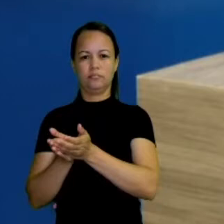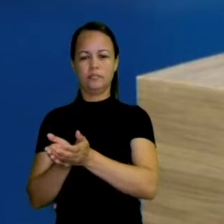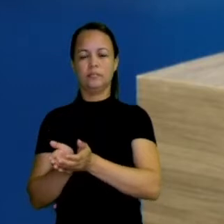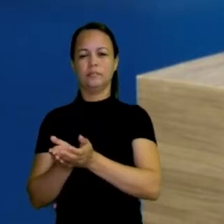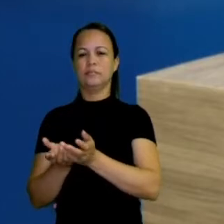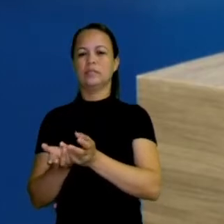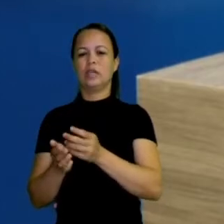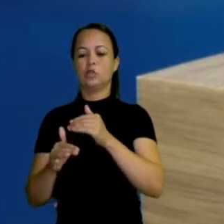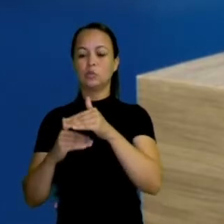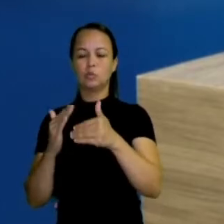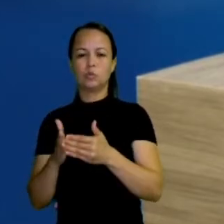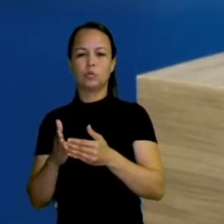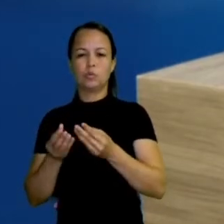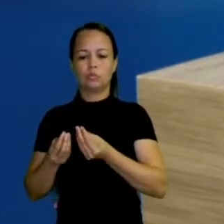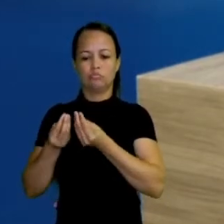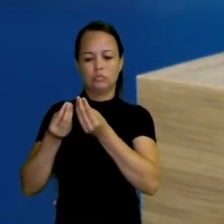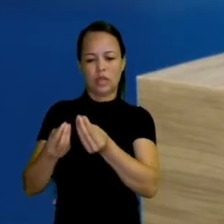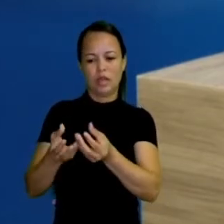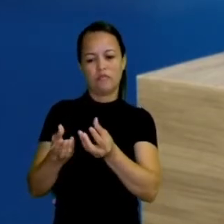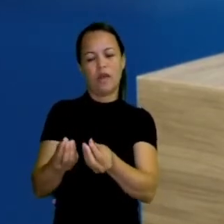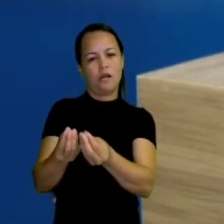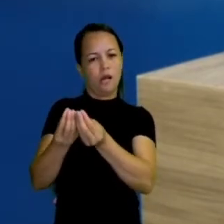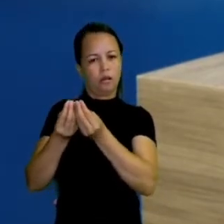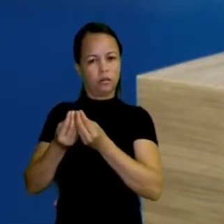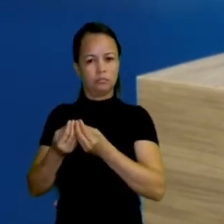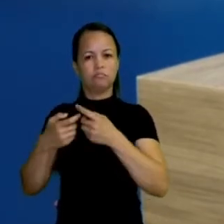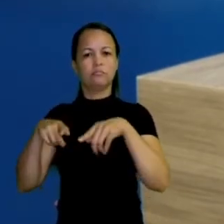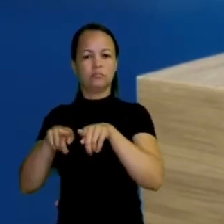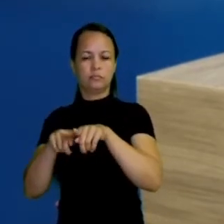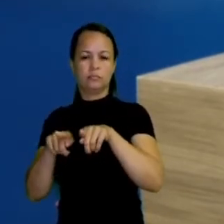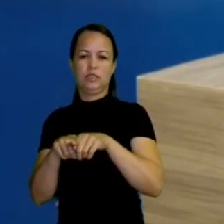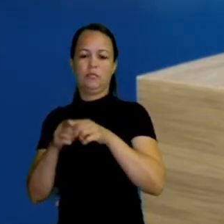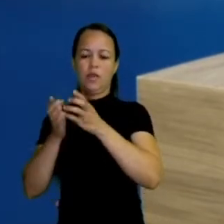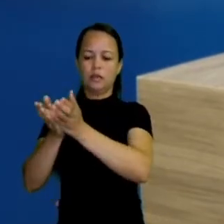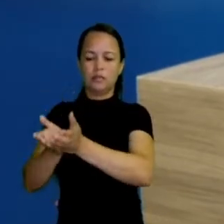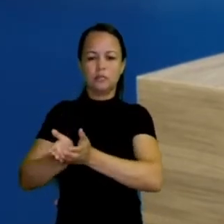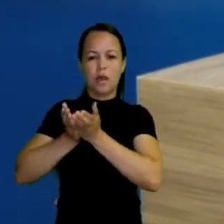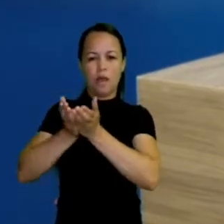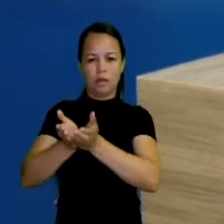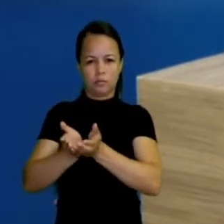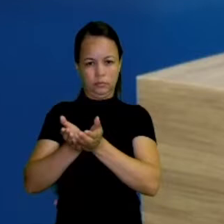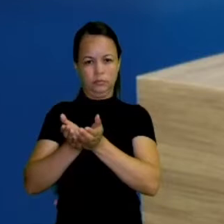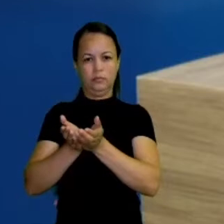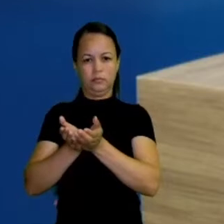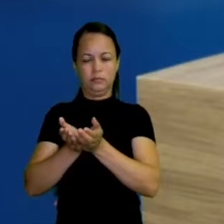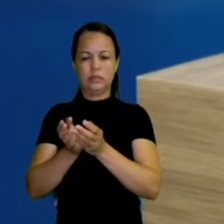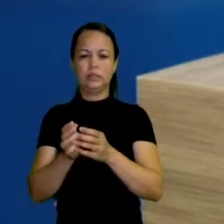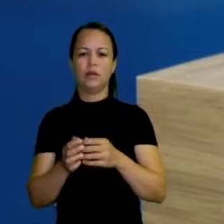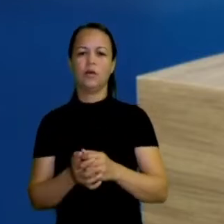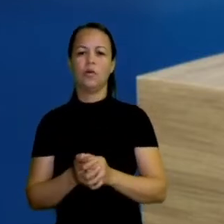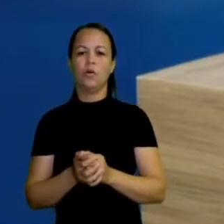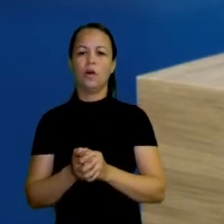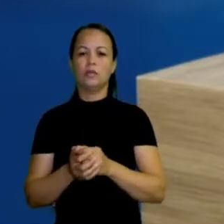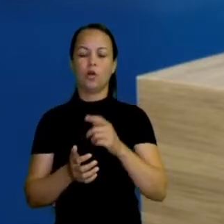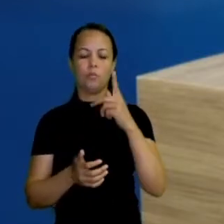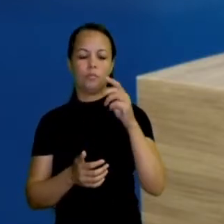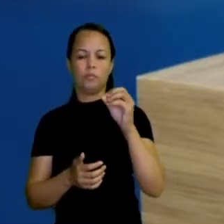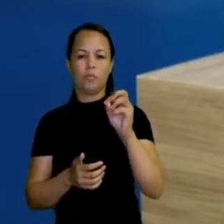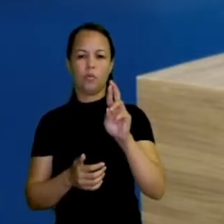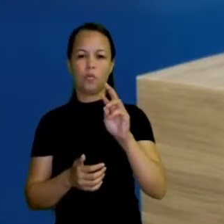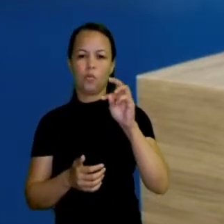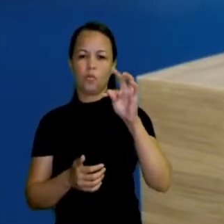levado, tudo que era trazido era através de navios, das embarcações, tá certo? Então, um porto era